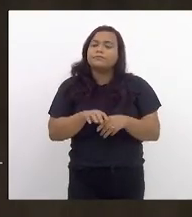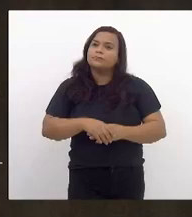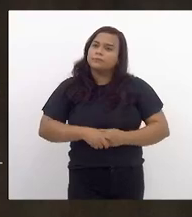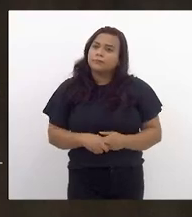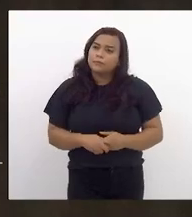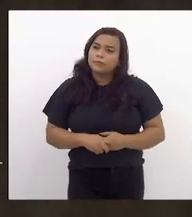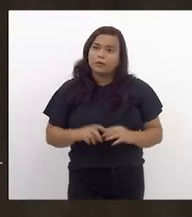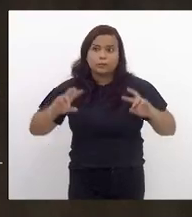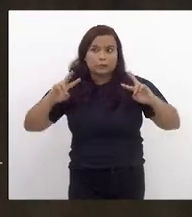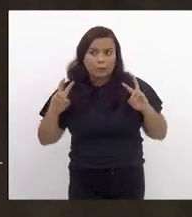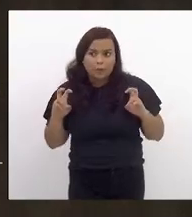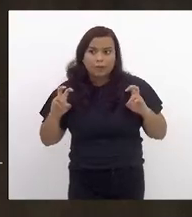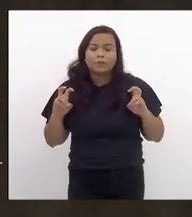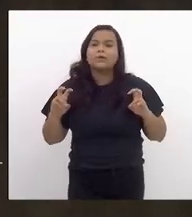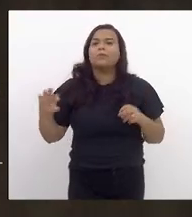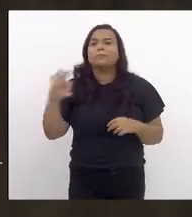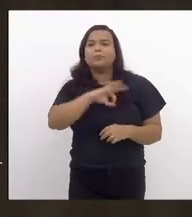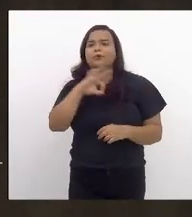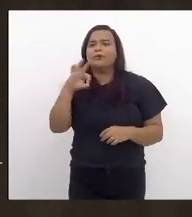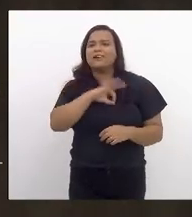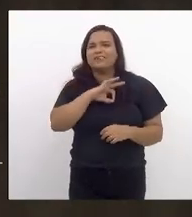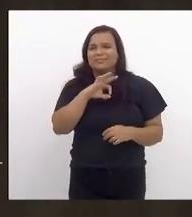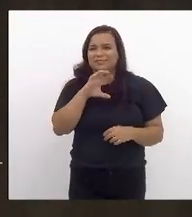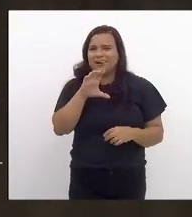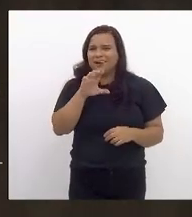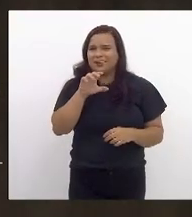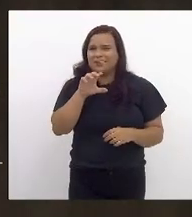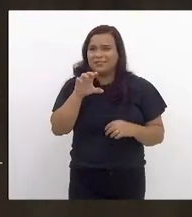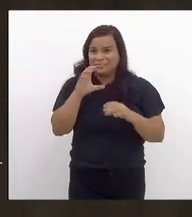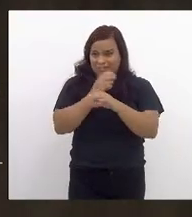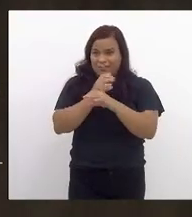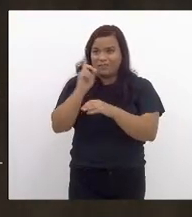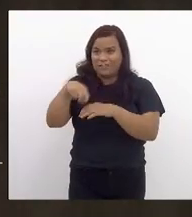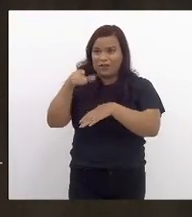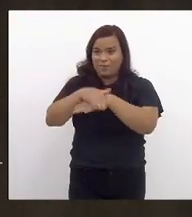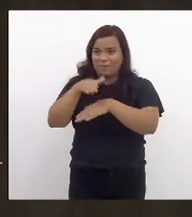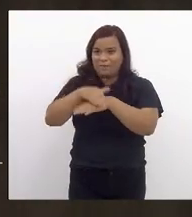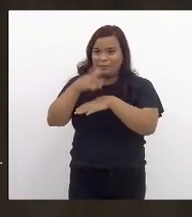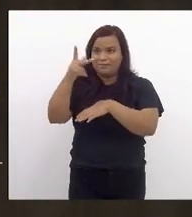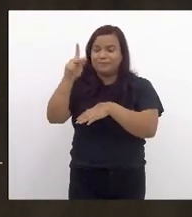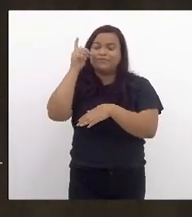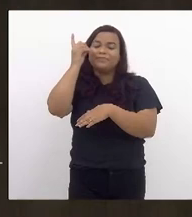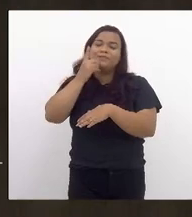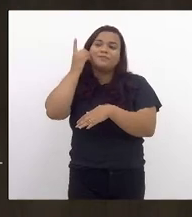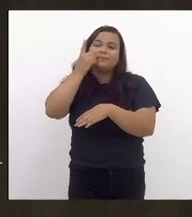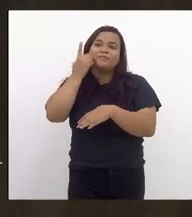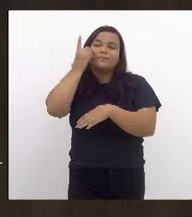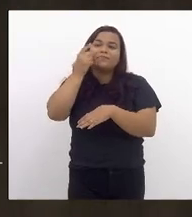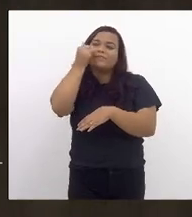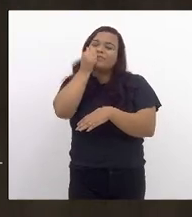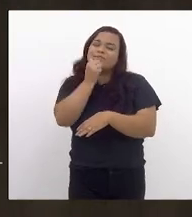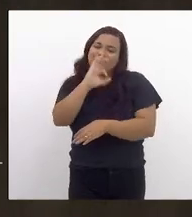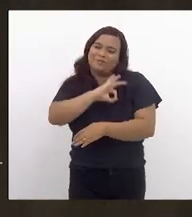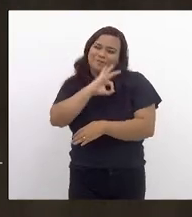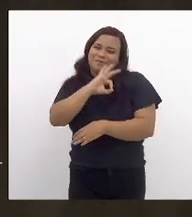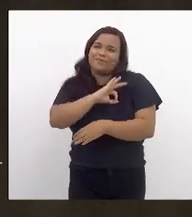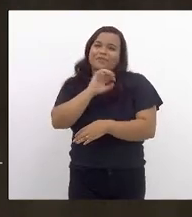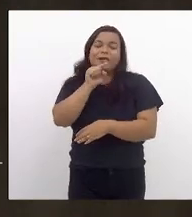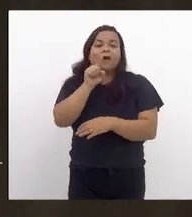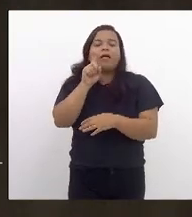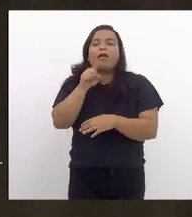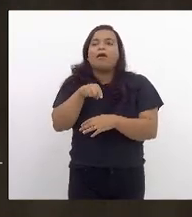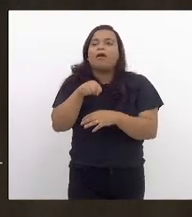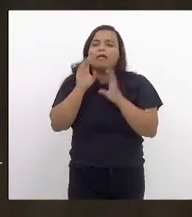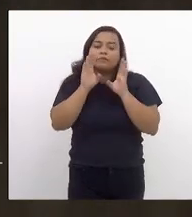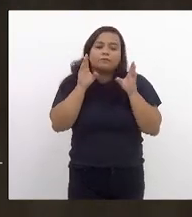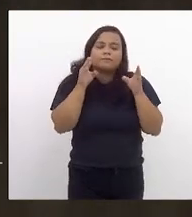a questão específica da Polícia Civil, uma lei de autoria da deputada Marta Rocha, que visa resolver uma